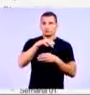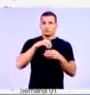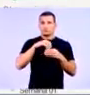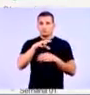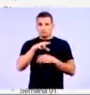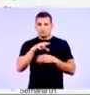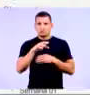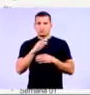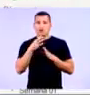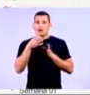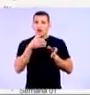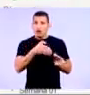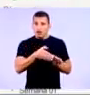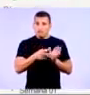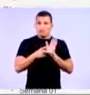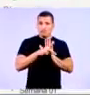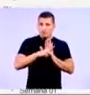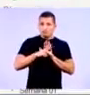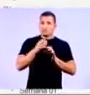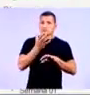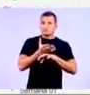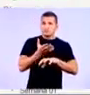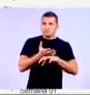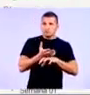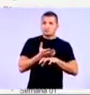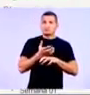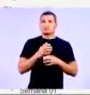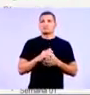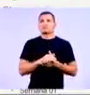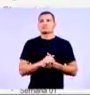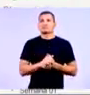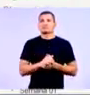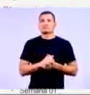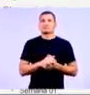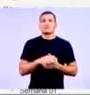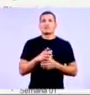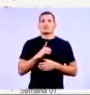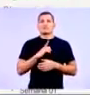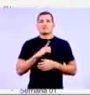à disciplina, material didático, chat de tutoria, onde você vai tirar